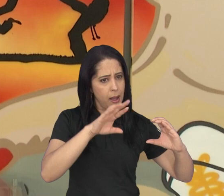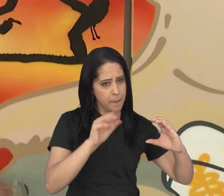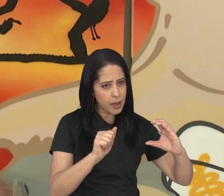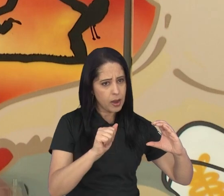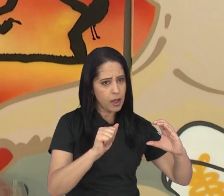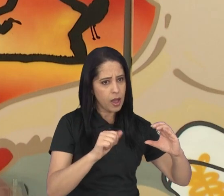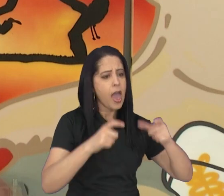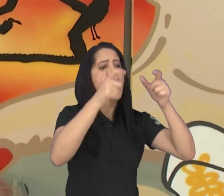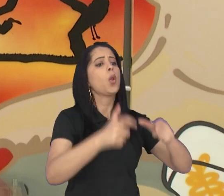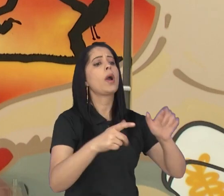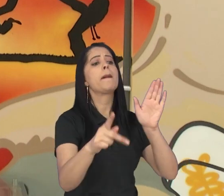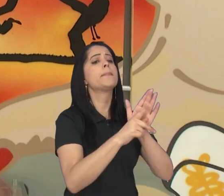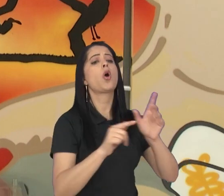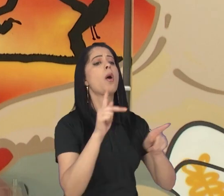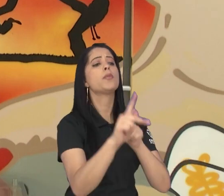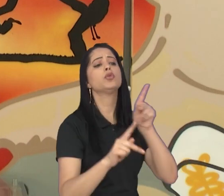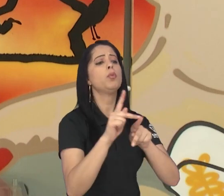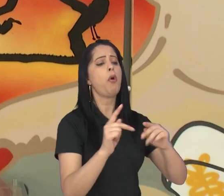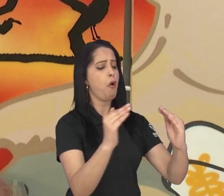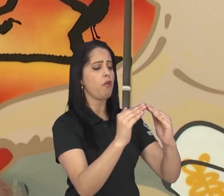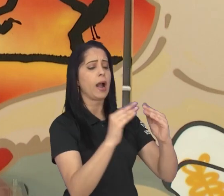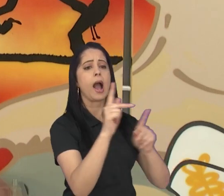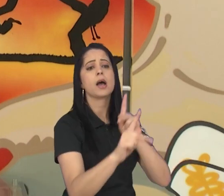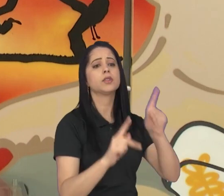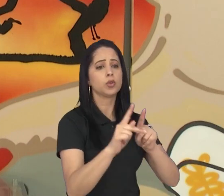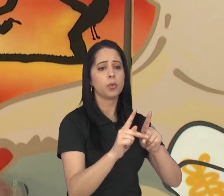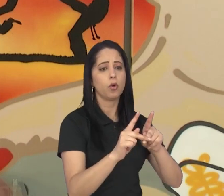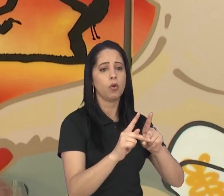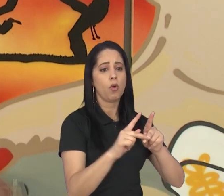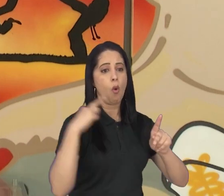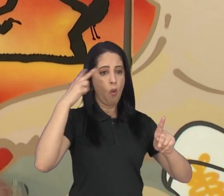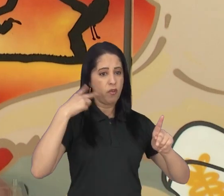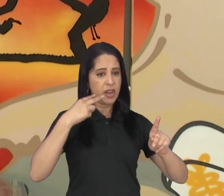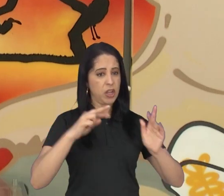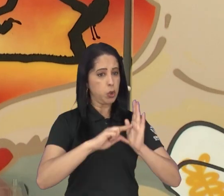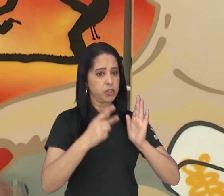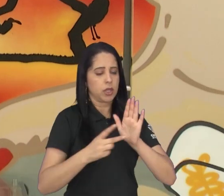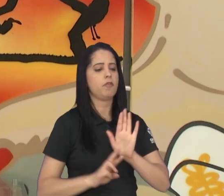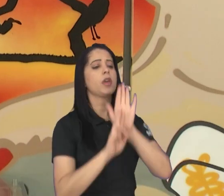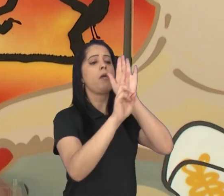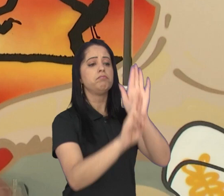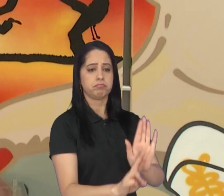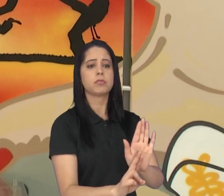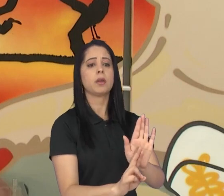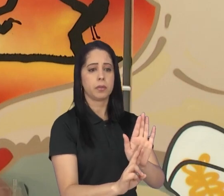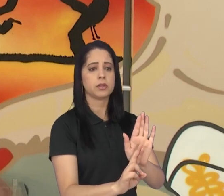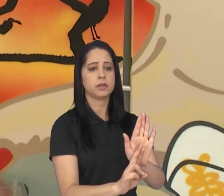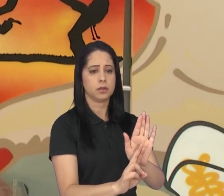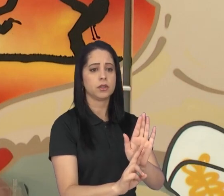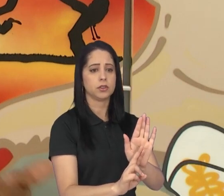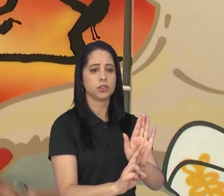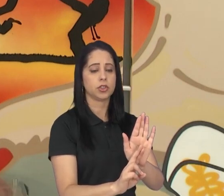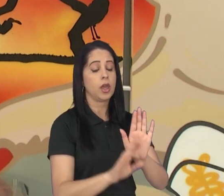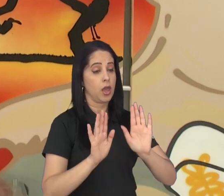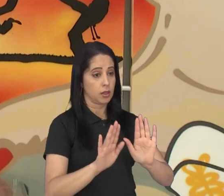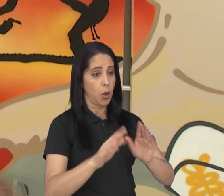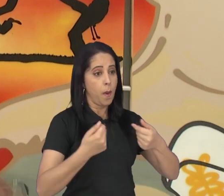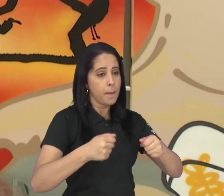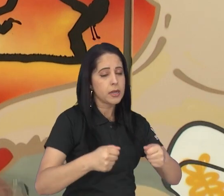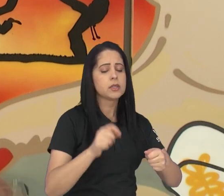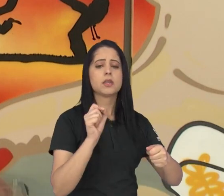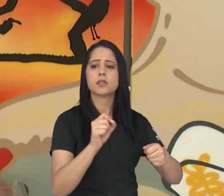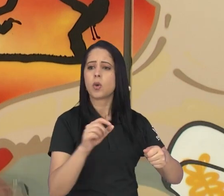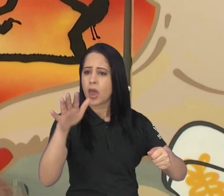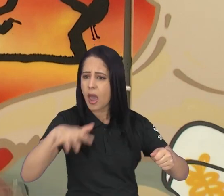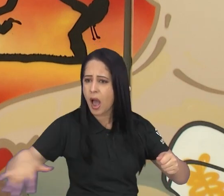gente está aberto para todas as discussões. Então o vereador é o representante. E ele, como representante, ele tem que